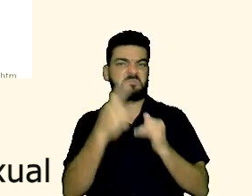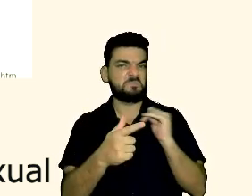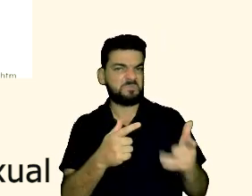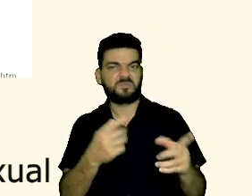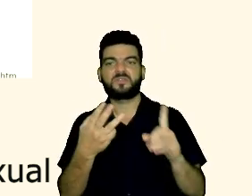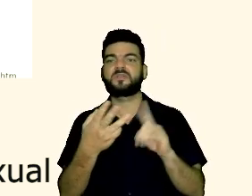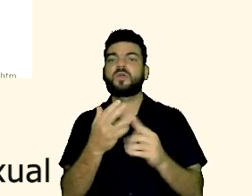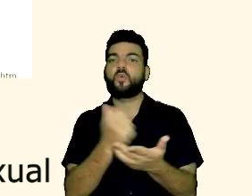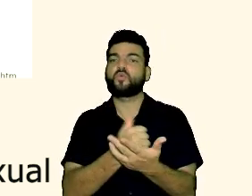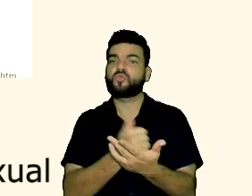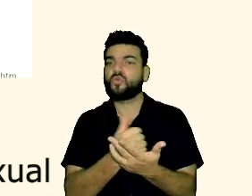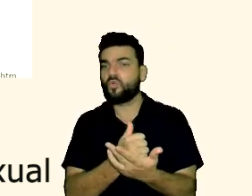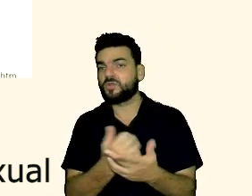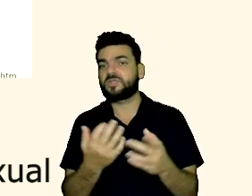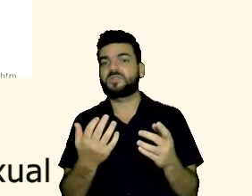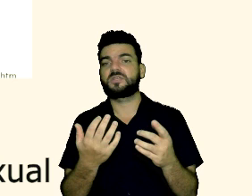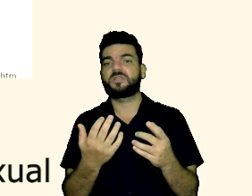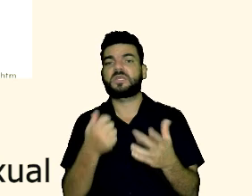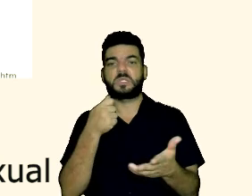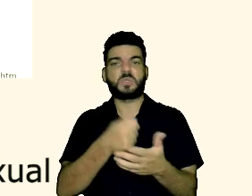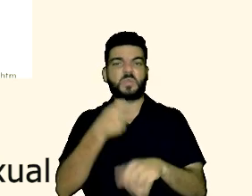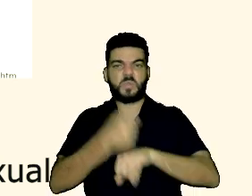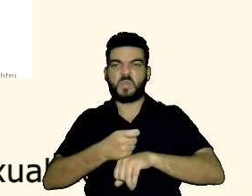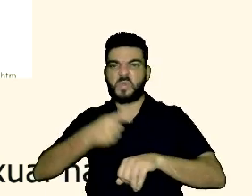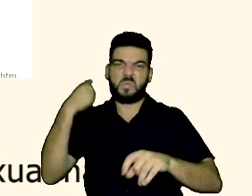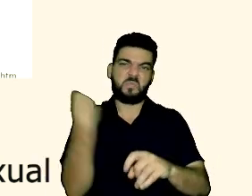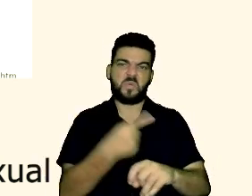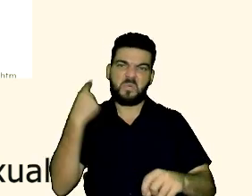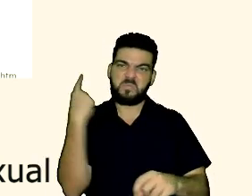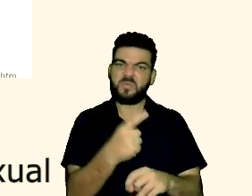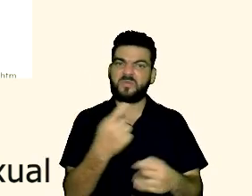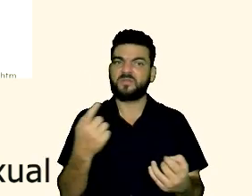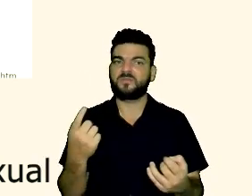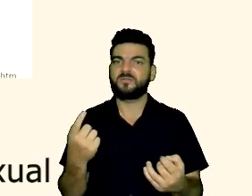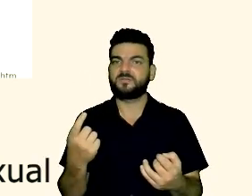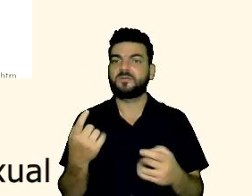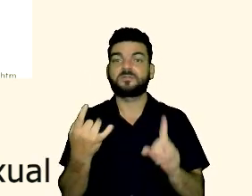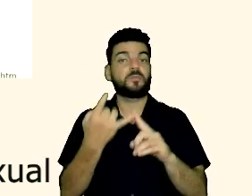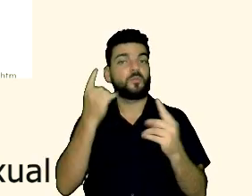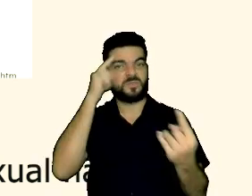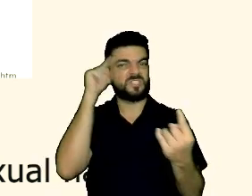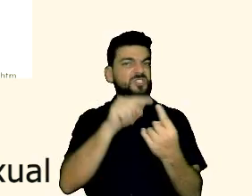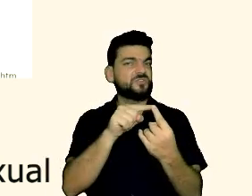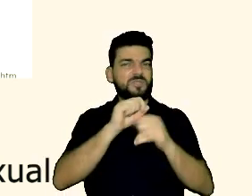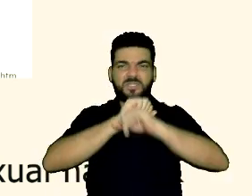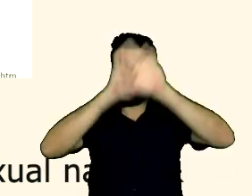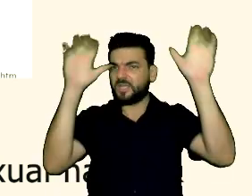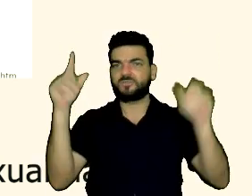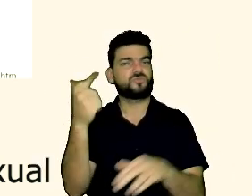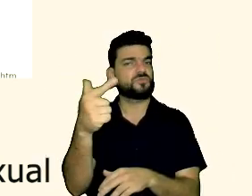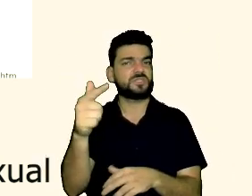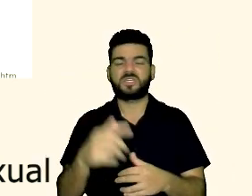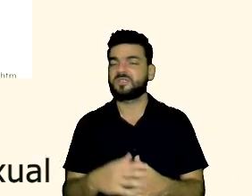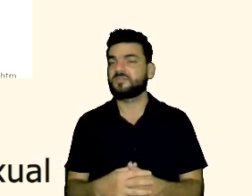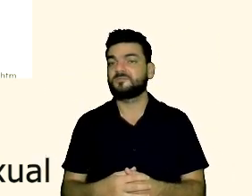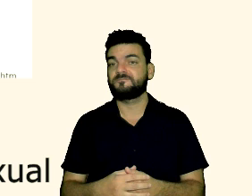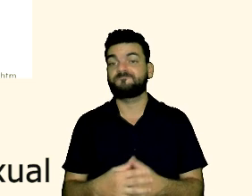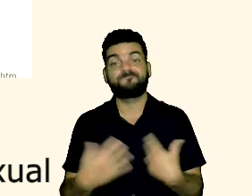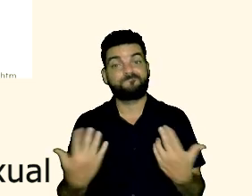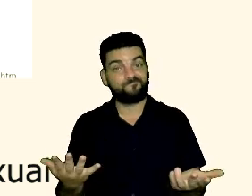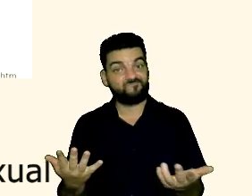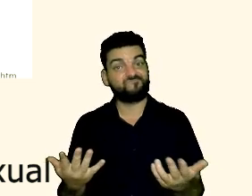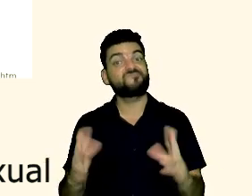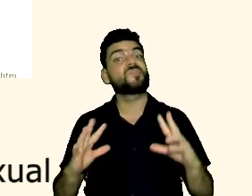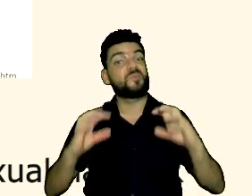entre as pessoas, o objetivo não está muito claro nessa comunicação, né? A discriminação pautada pela dificuldade